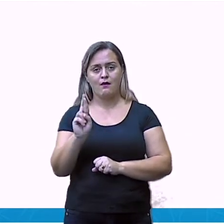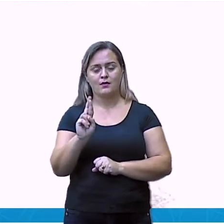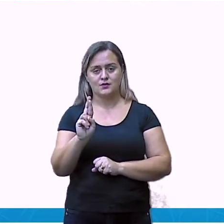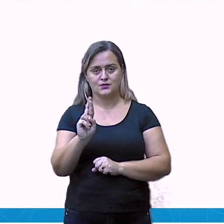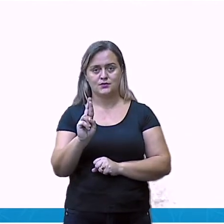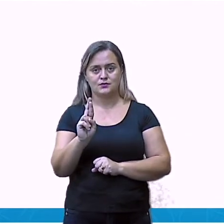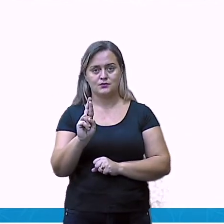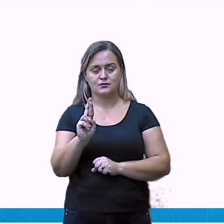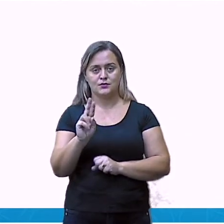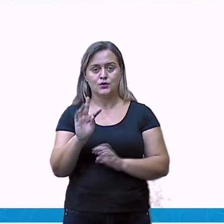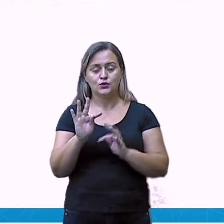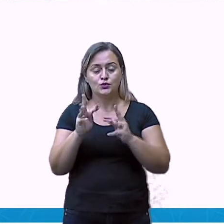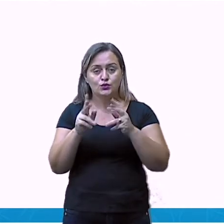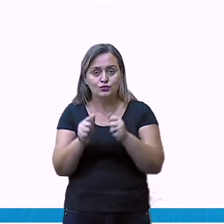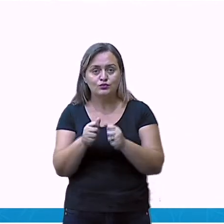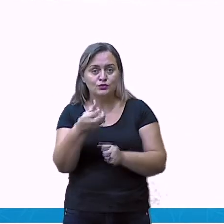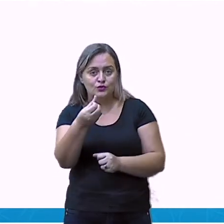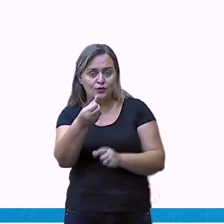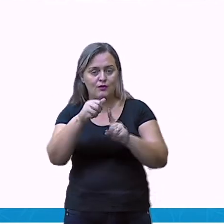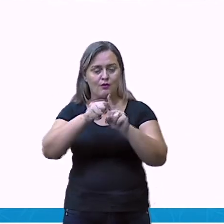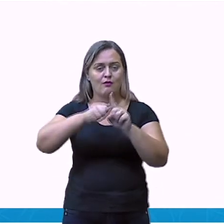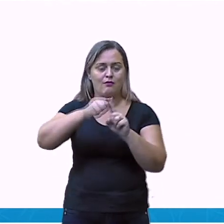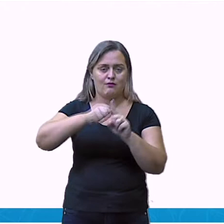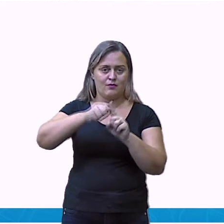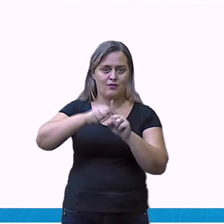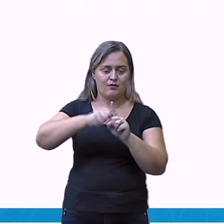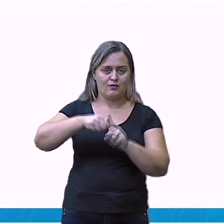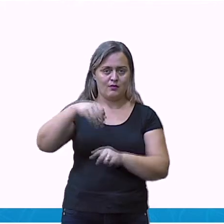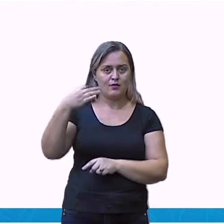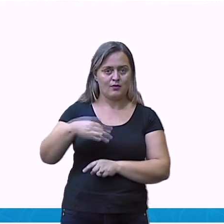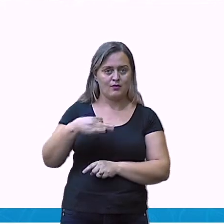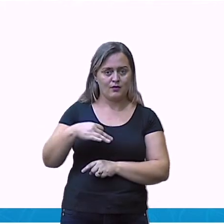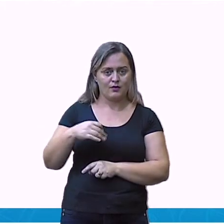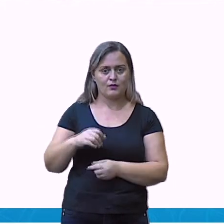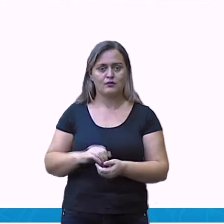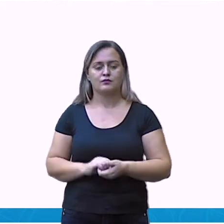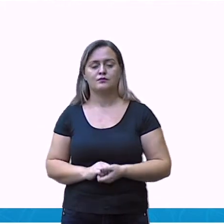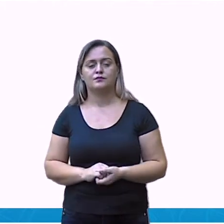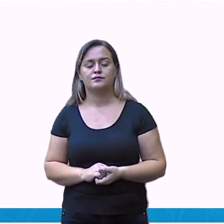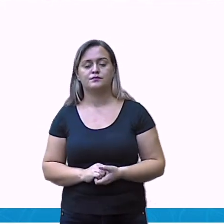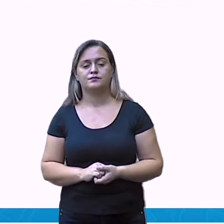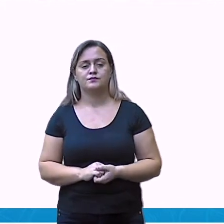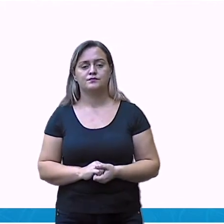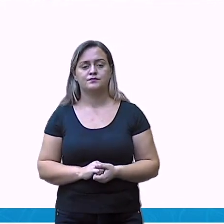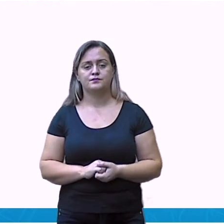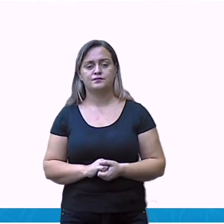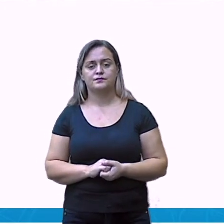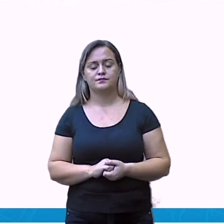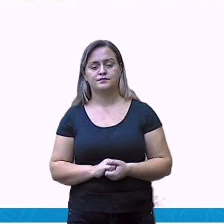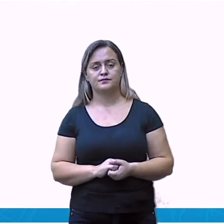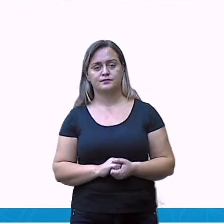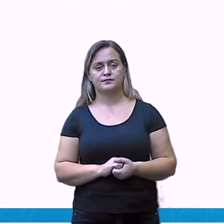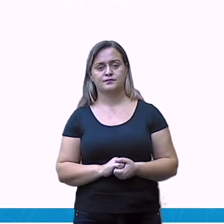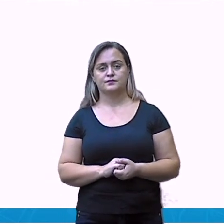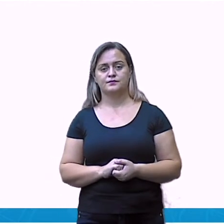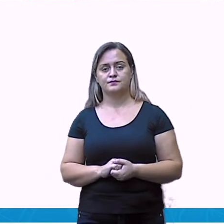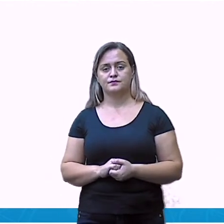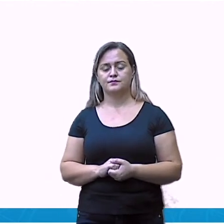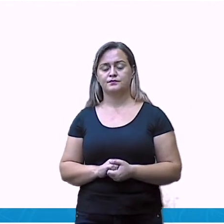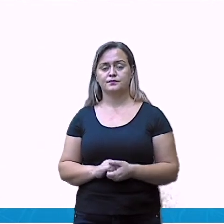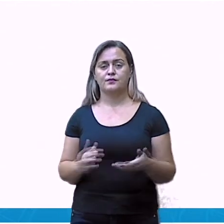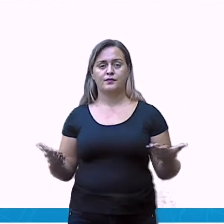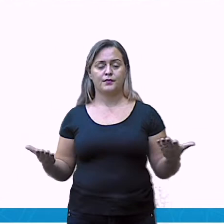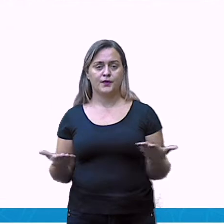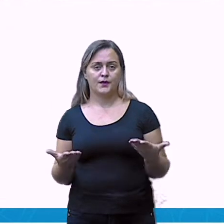situação problema, é necessário que eu coloque a minha resposta. Vamos